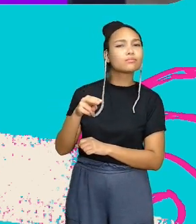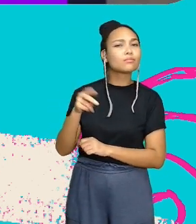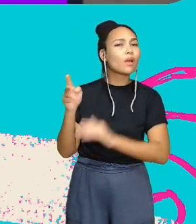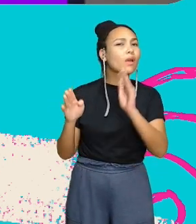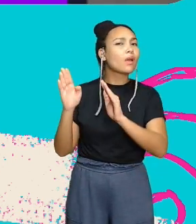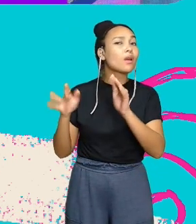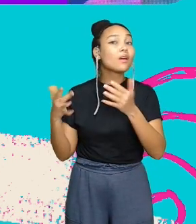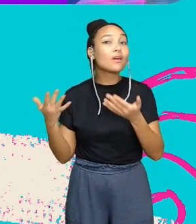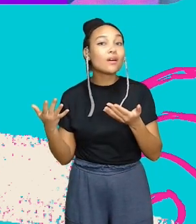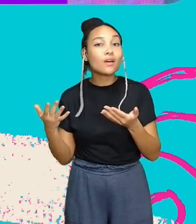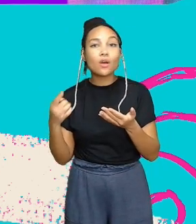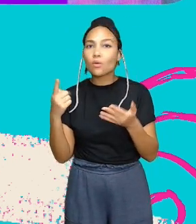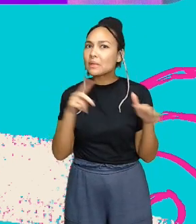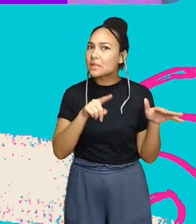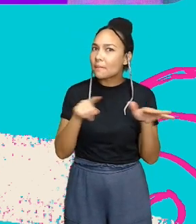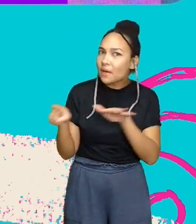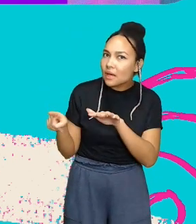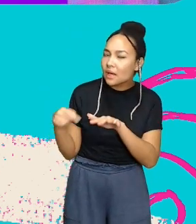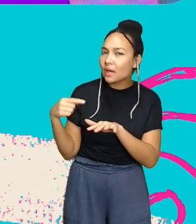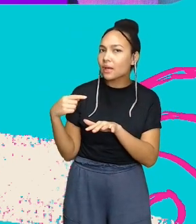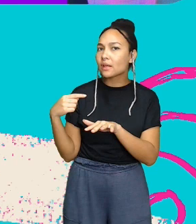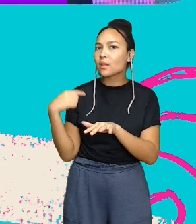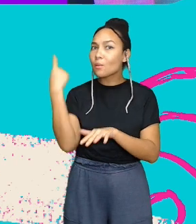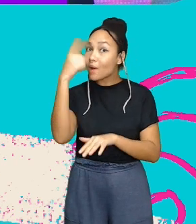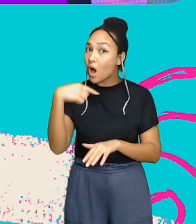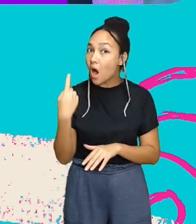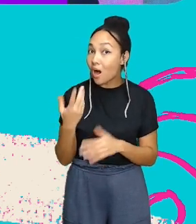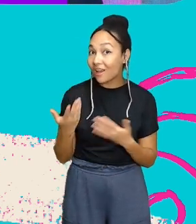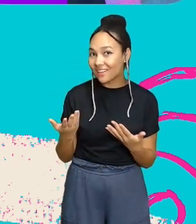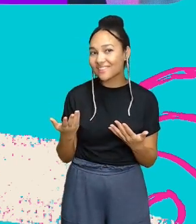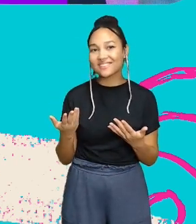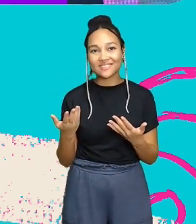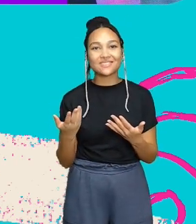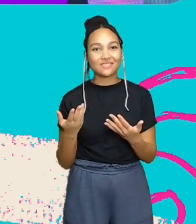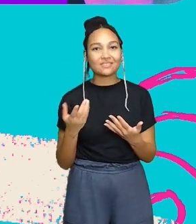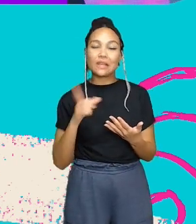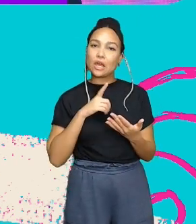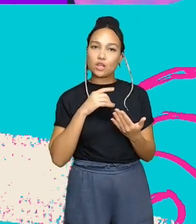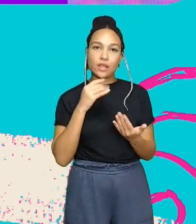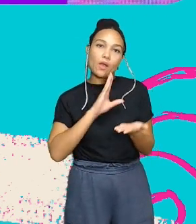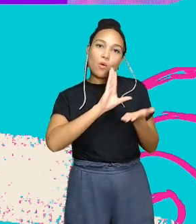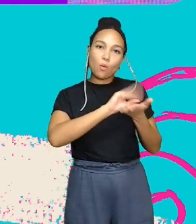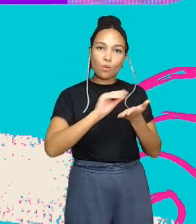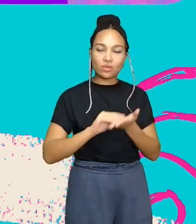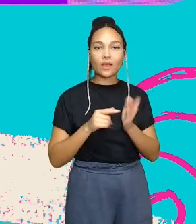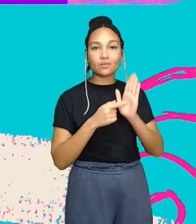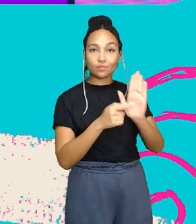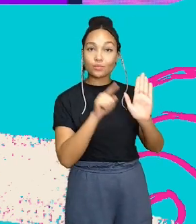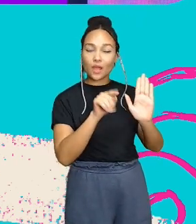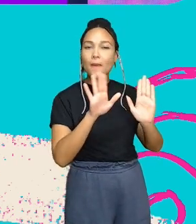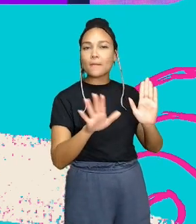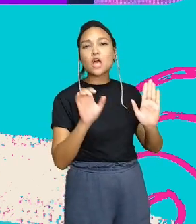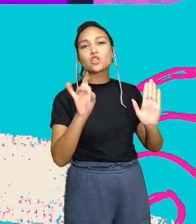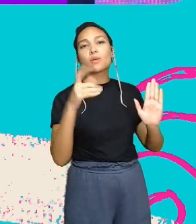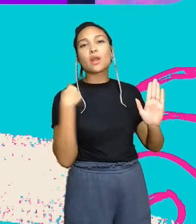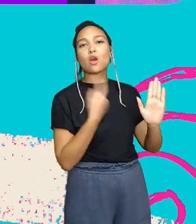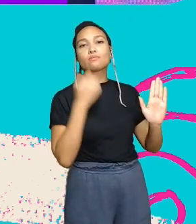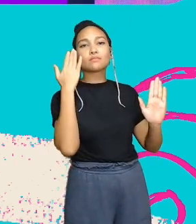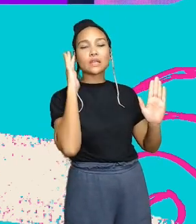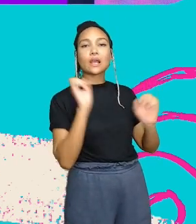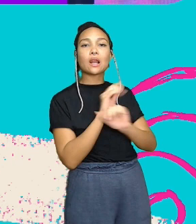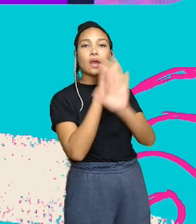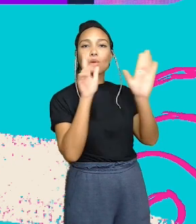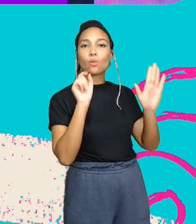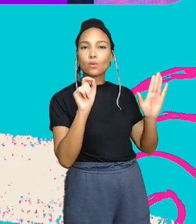Uma semana, uma hora? Gente, eu trouxe aqui alguns dados para vocês, mas é muito para a gente entender também. Espera